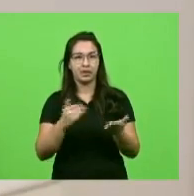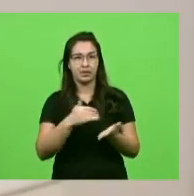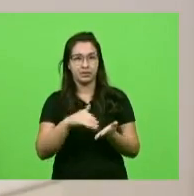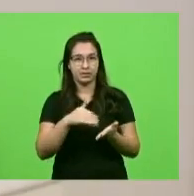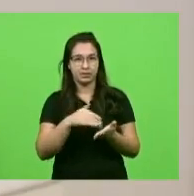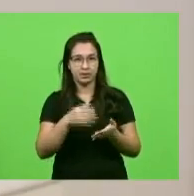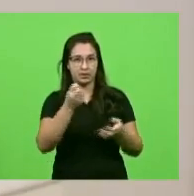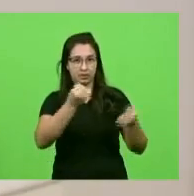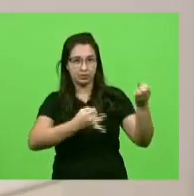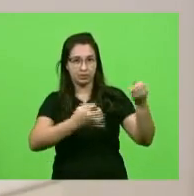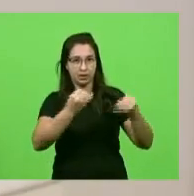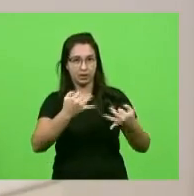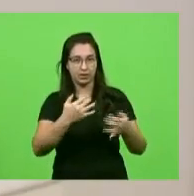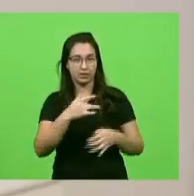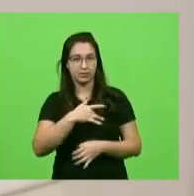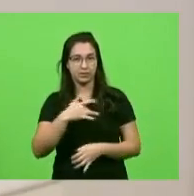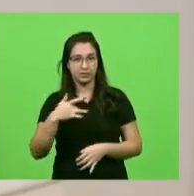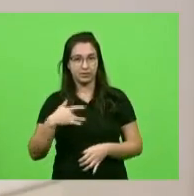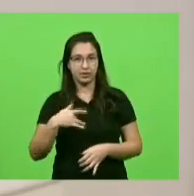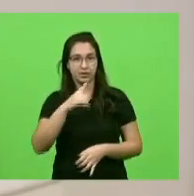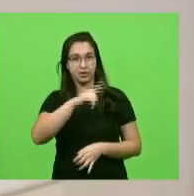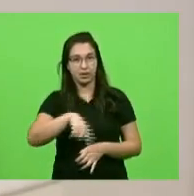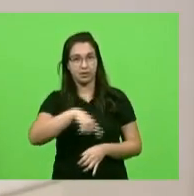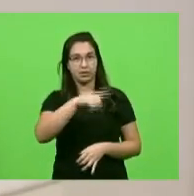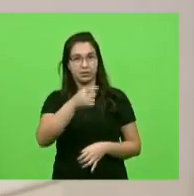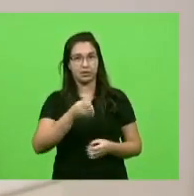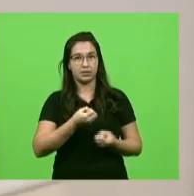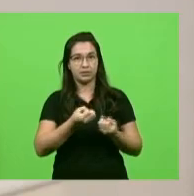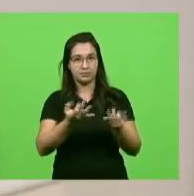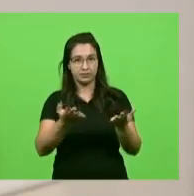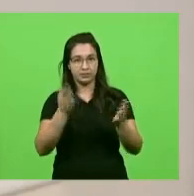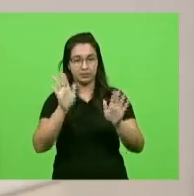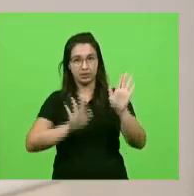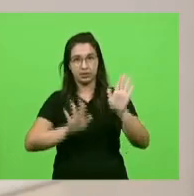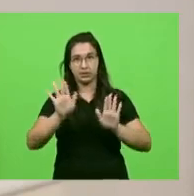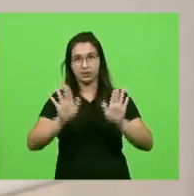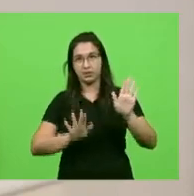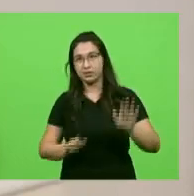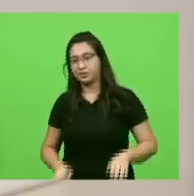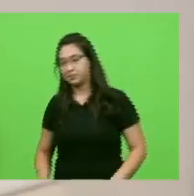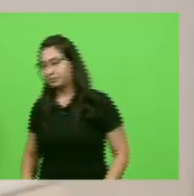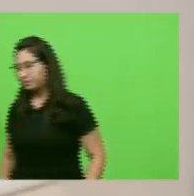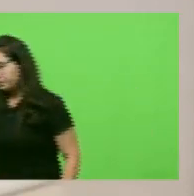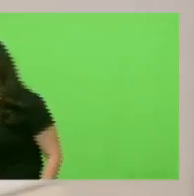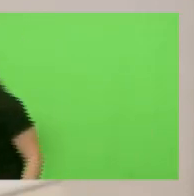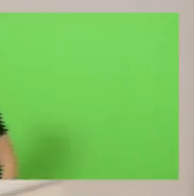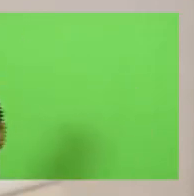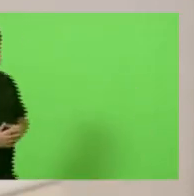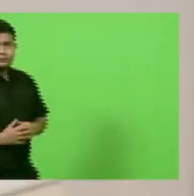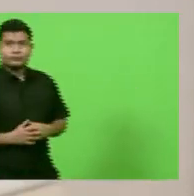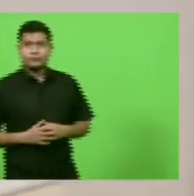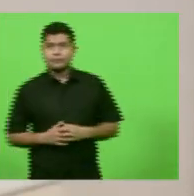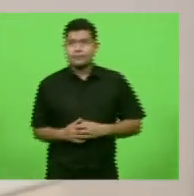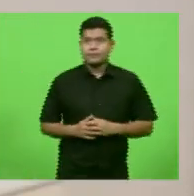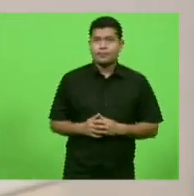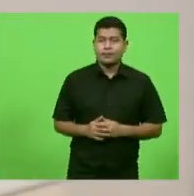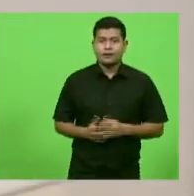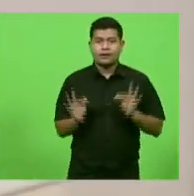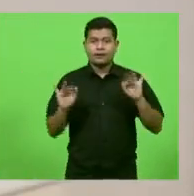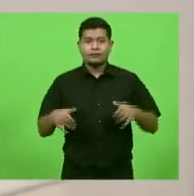da Saúde, ou seja, foi informada a anulação da dispensa da licitação. Finalizou o superintendente de